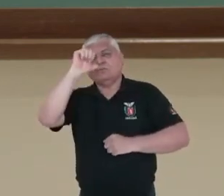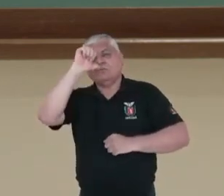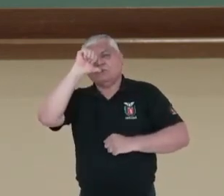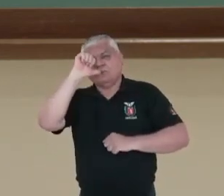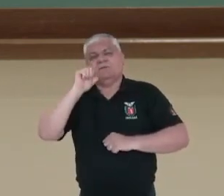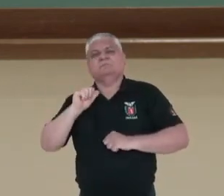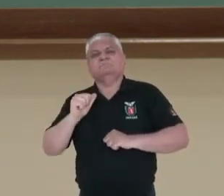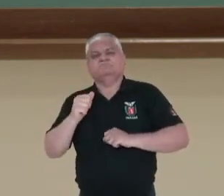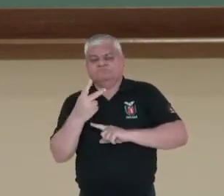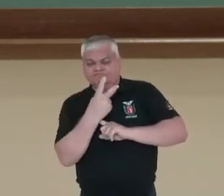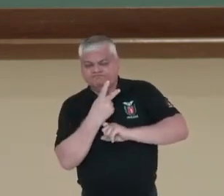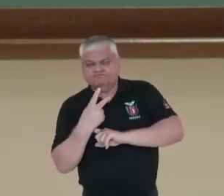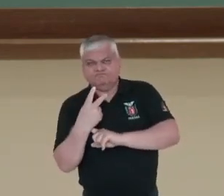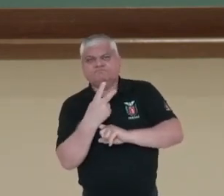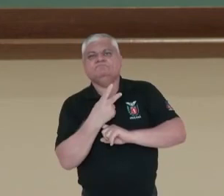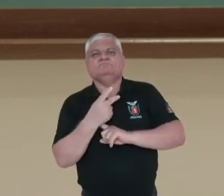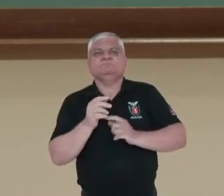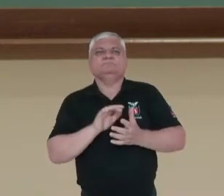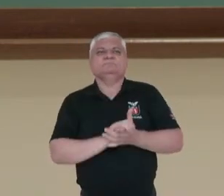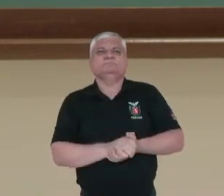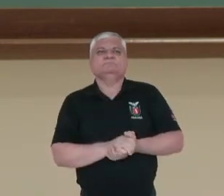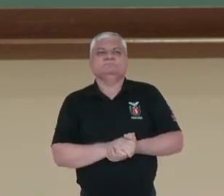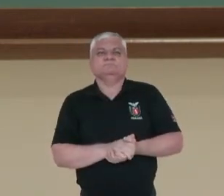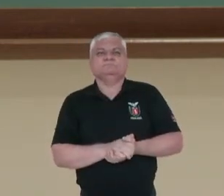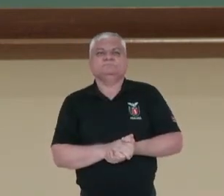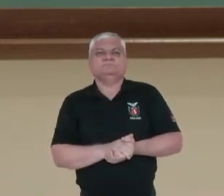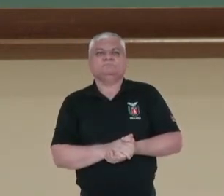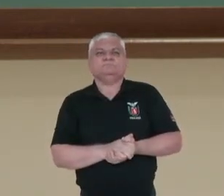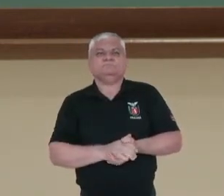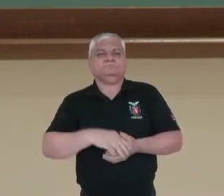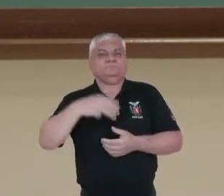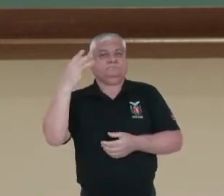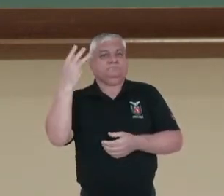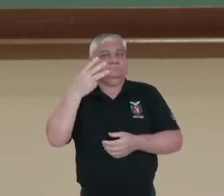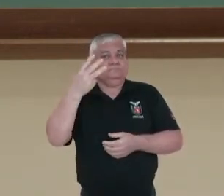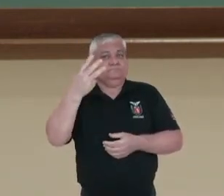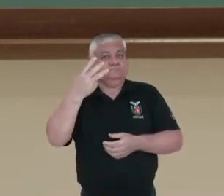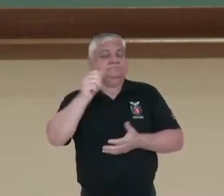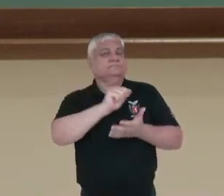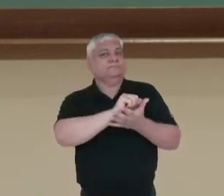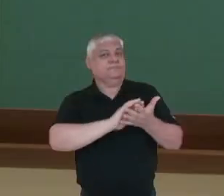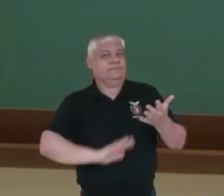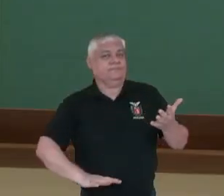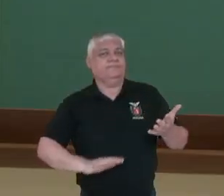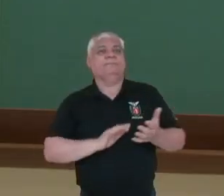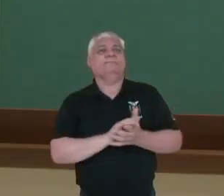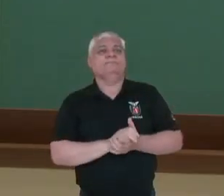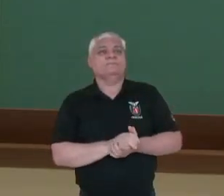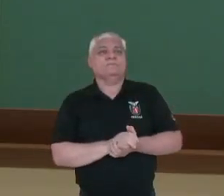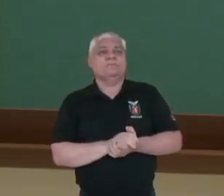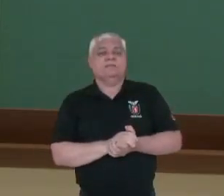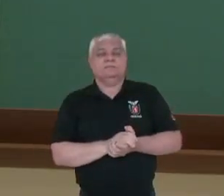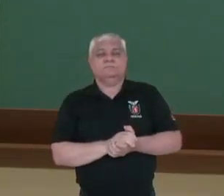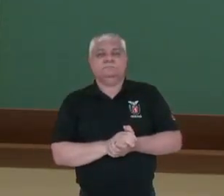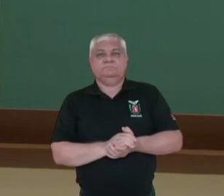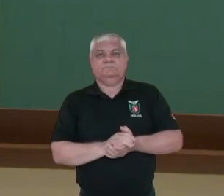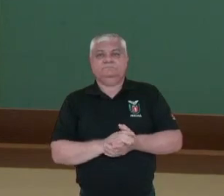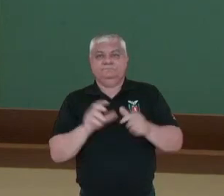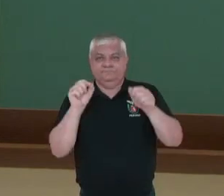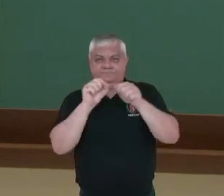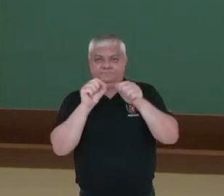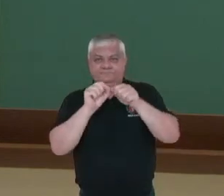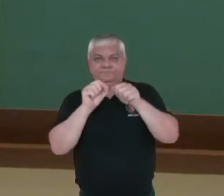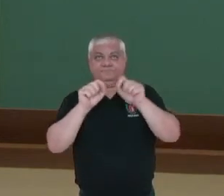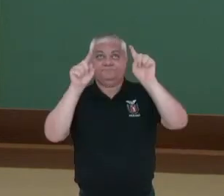idade física é água e vamo lá exercício número 3 cria um cartaz